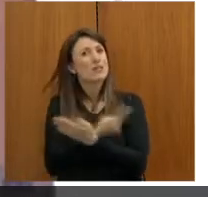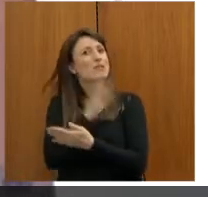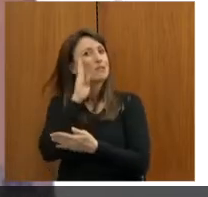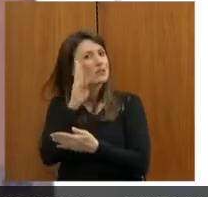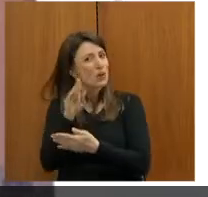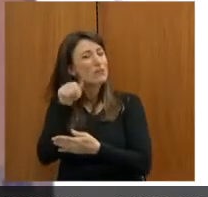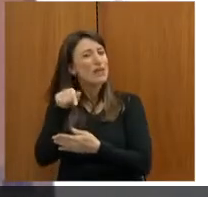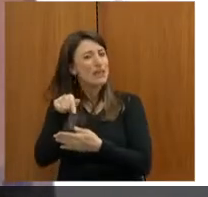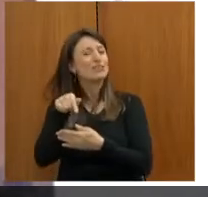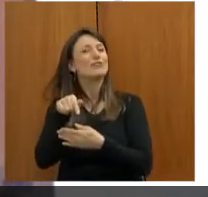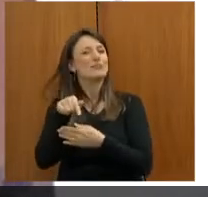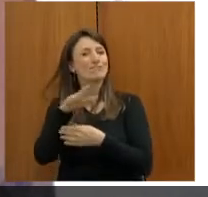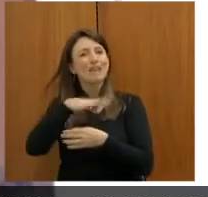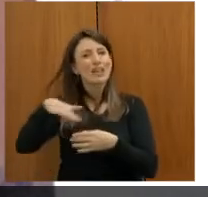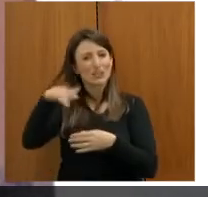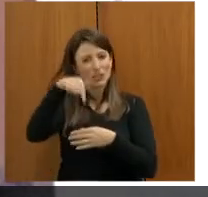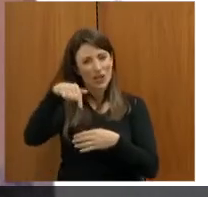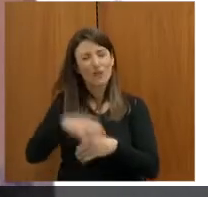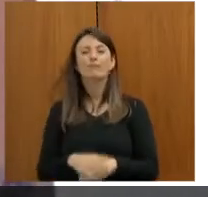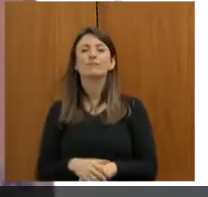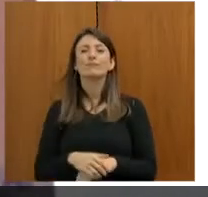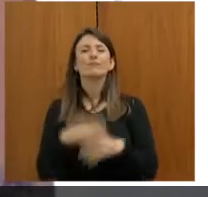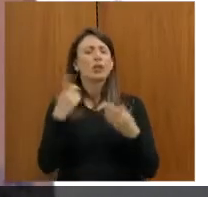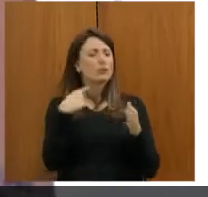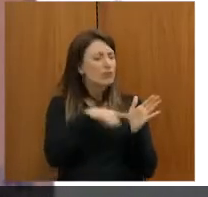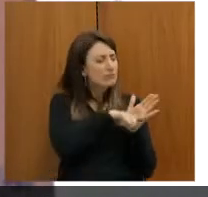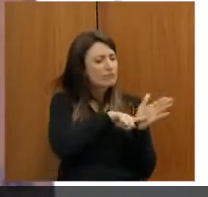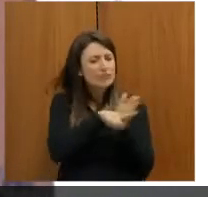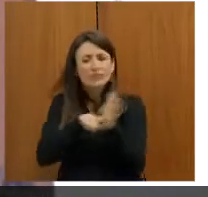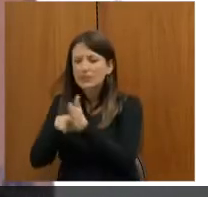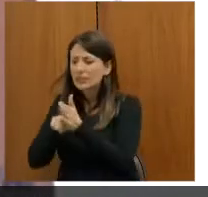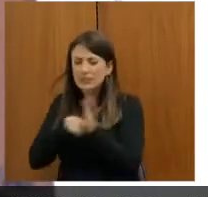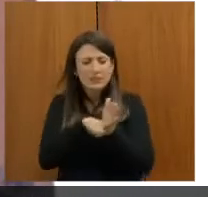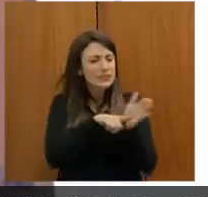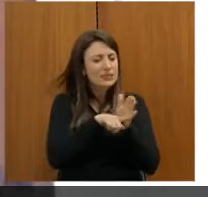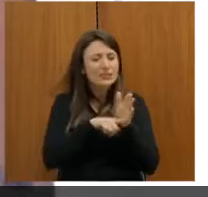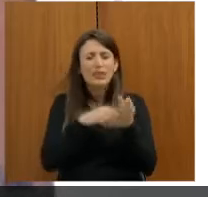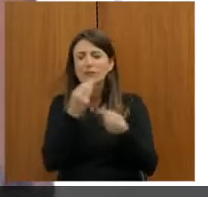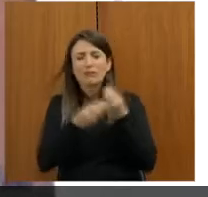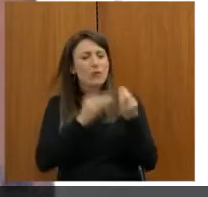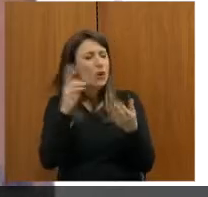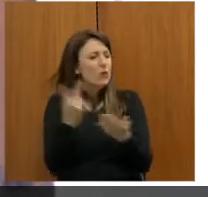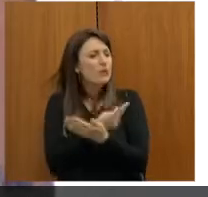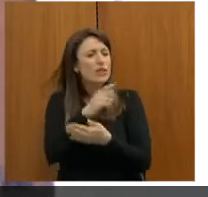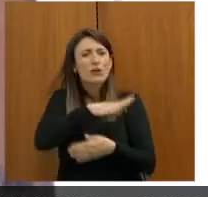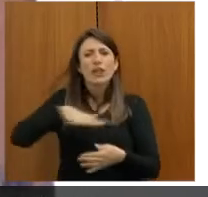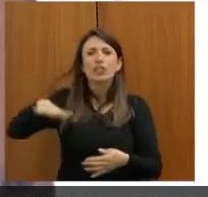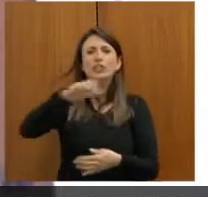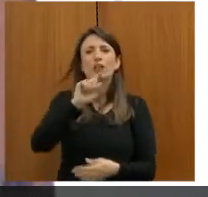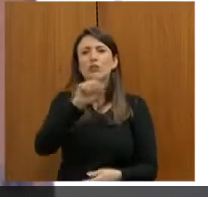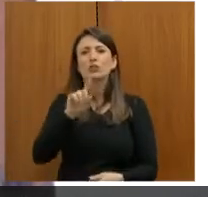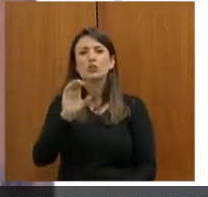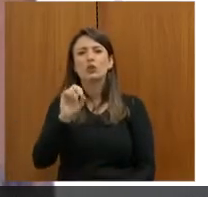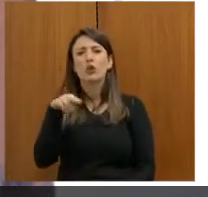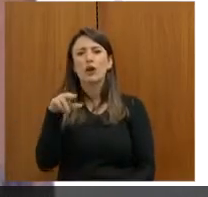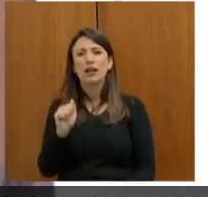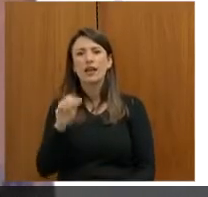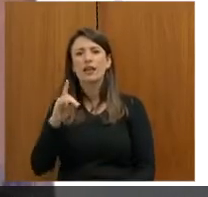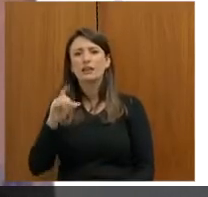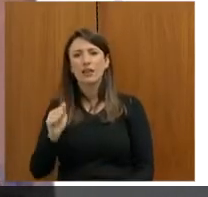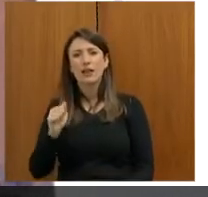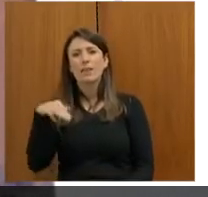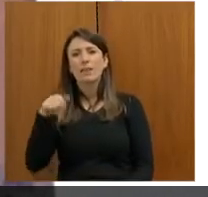ia fazer um diagnóstico da região da zona da mata de acordo com a defensoria das comarcas são próximas aqui